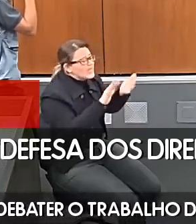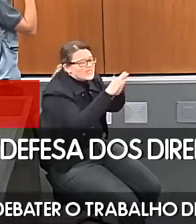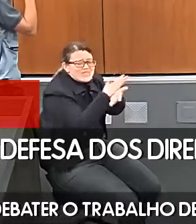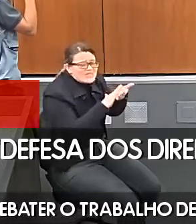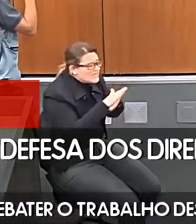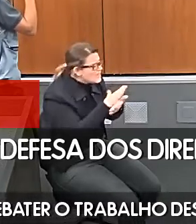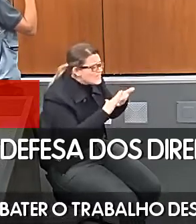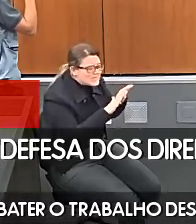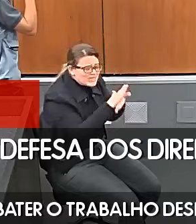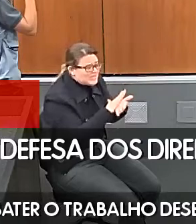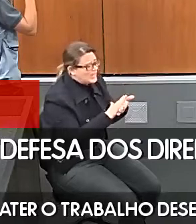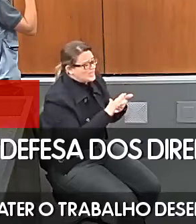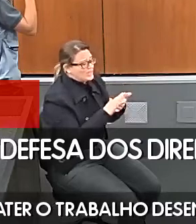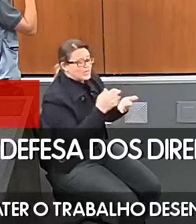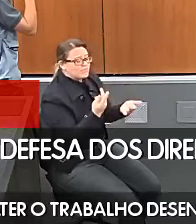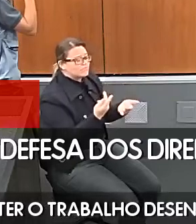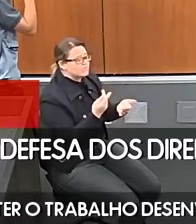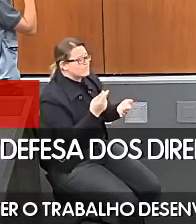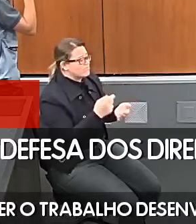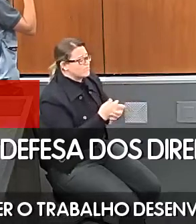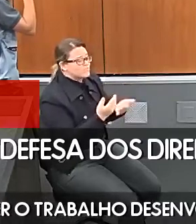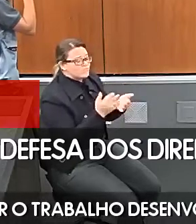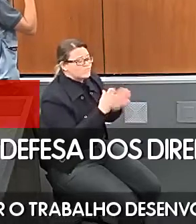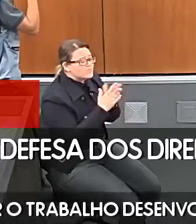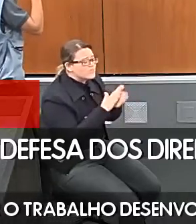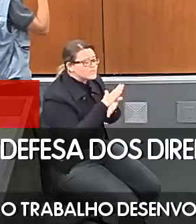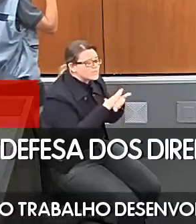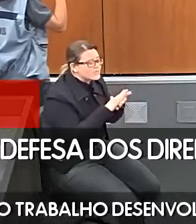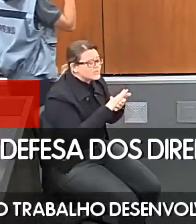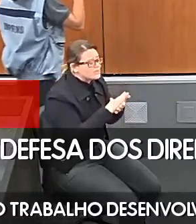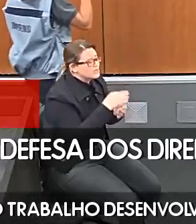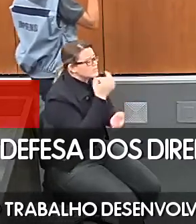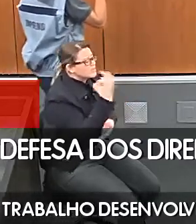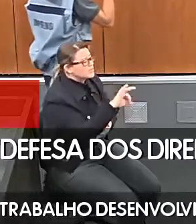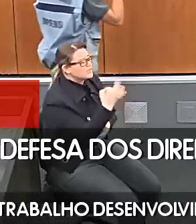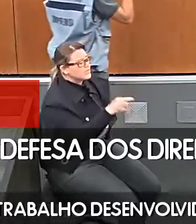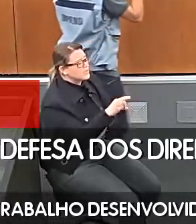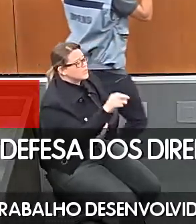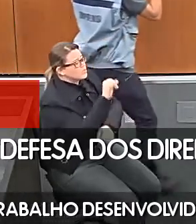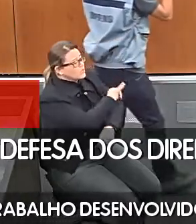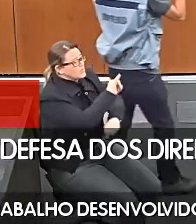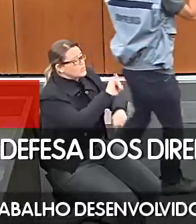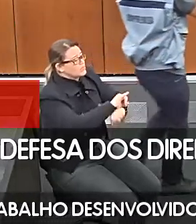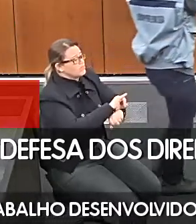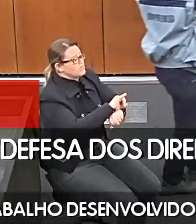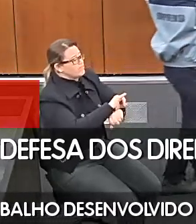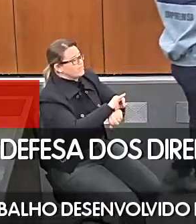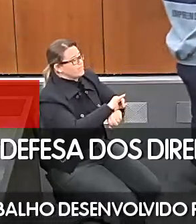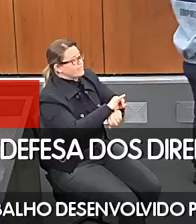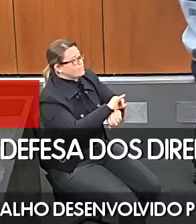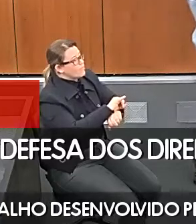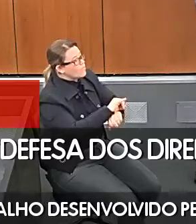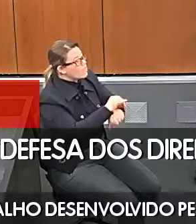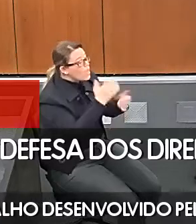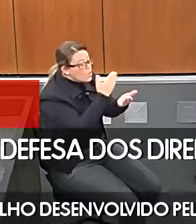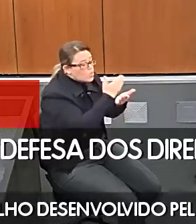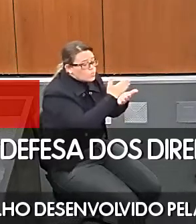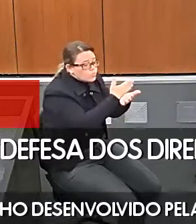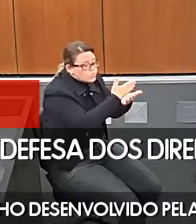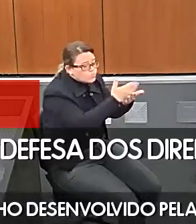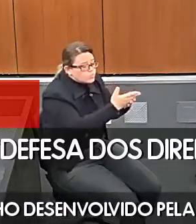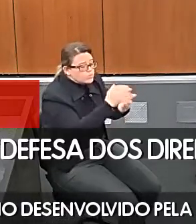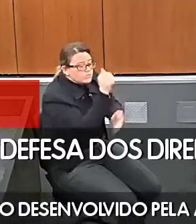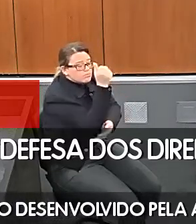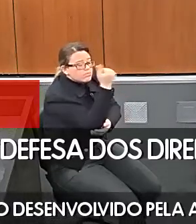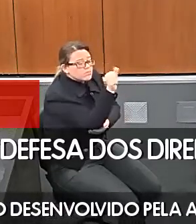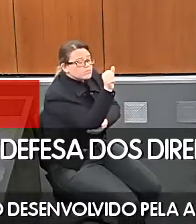Então, assim que a gente começou a trabalhar na associação, nós procuramos a Câmara Municipal. Então, foram criados